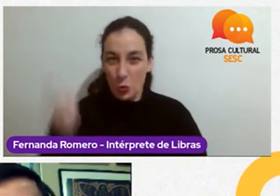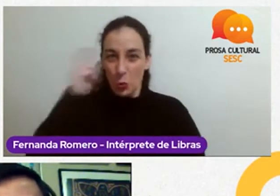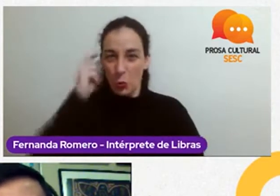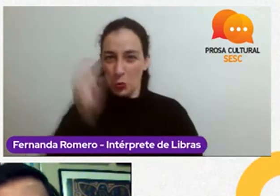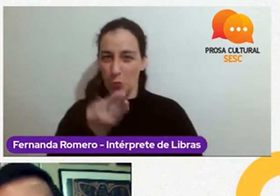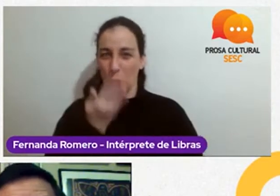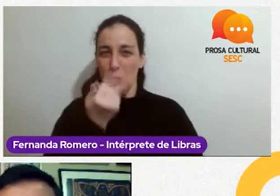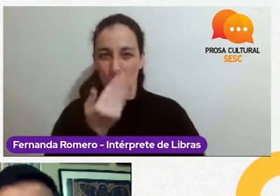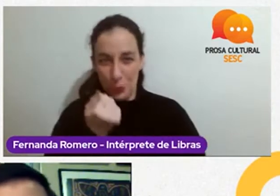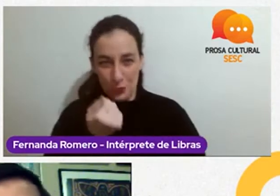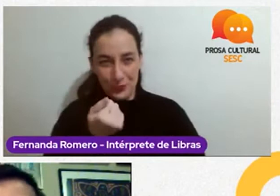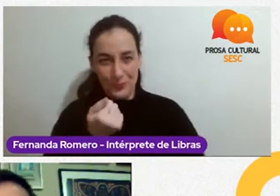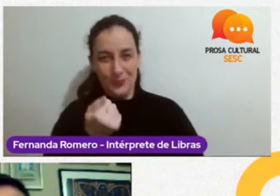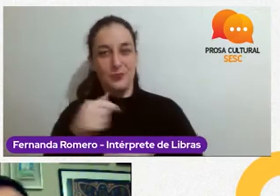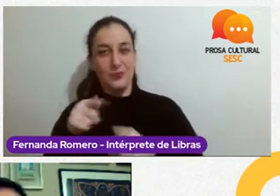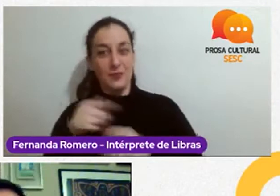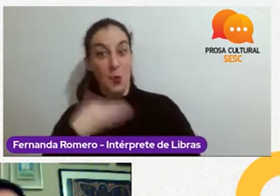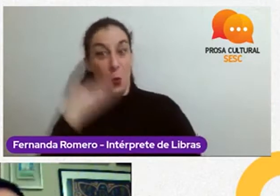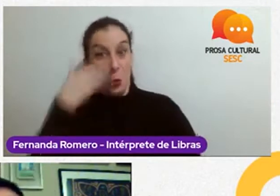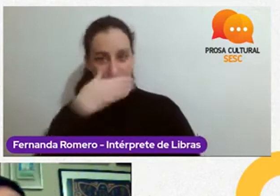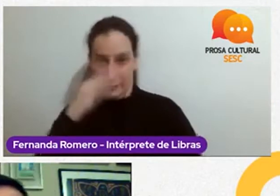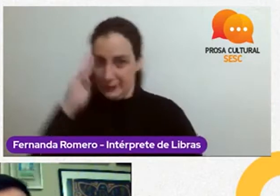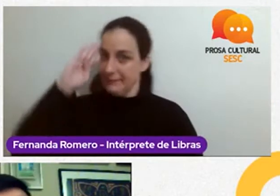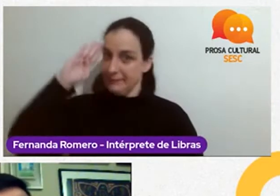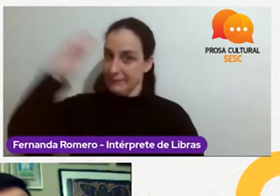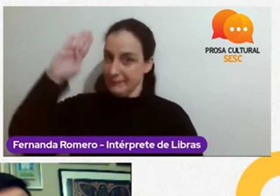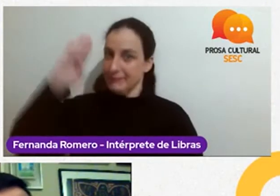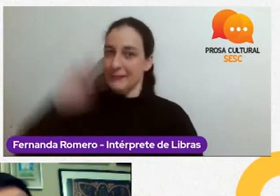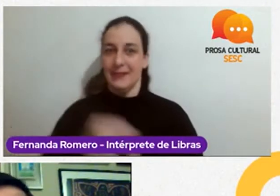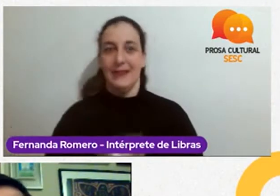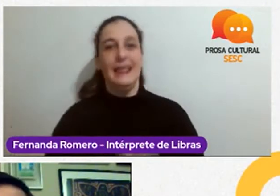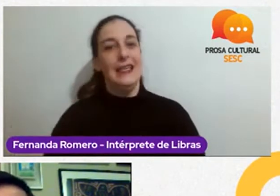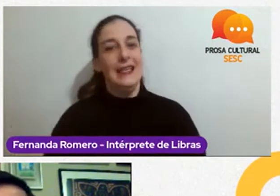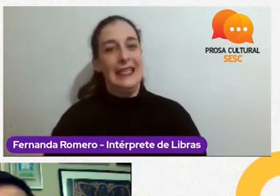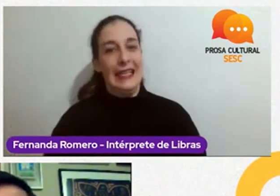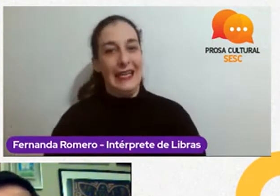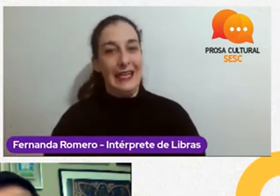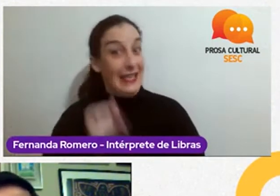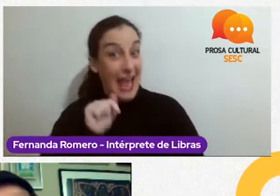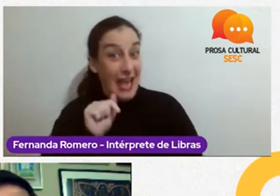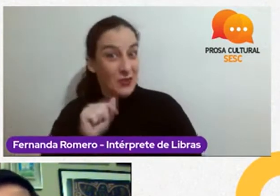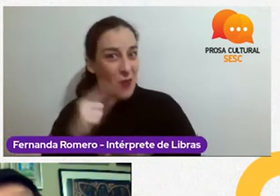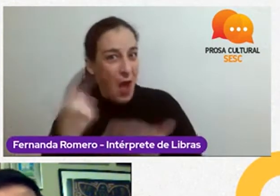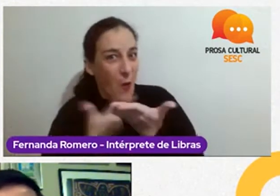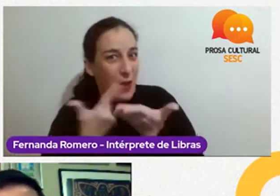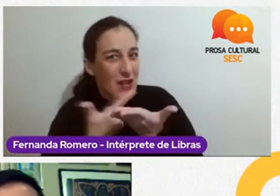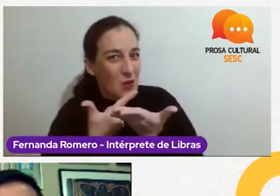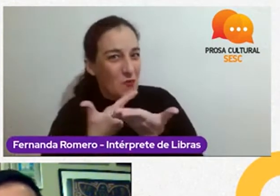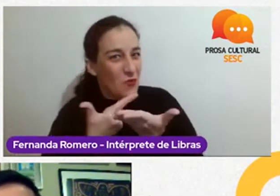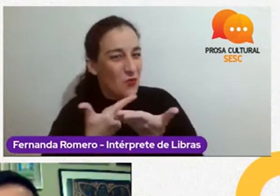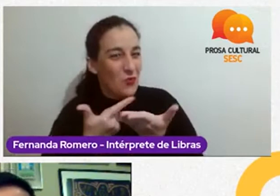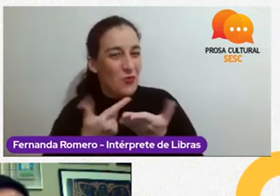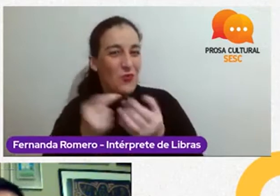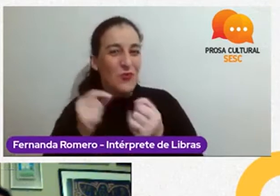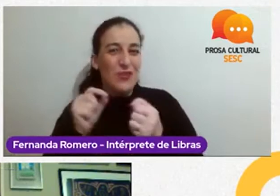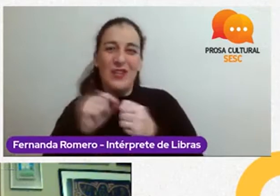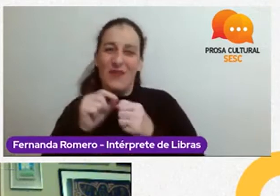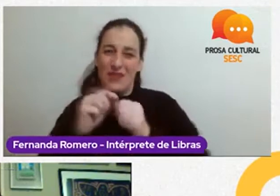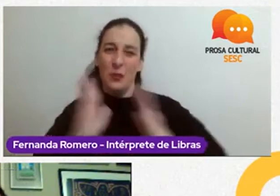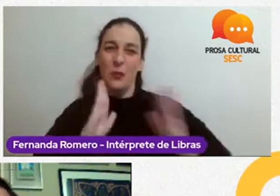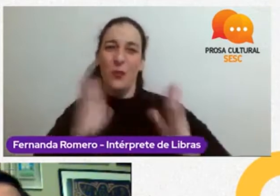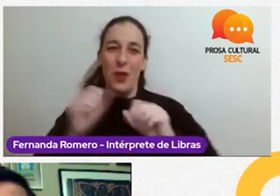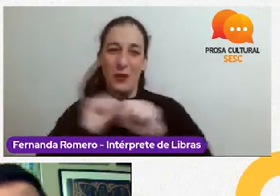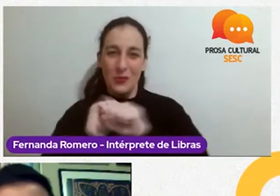alimento, pelo doce, principalmente, também, e é isso, foi um livrinho escrito durante esse período de